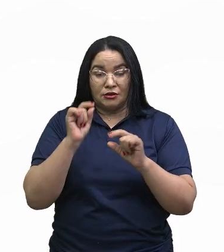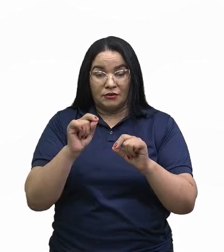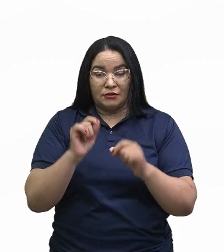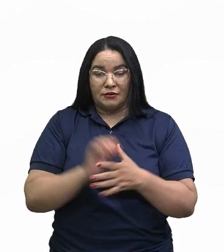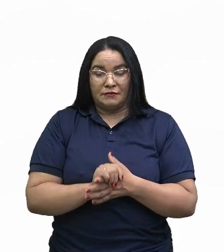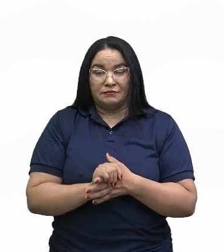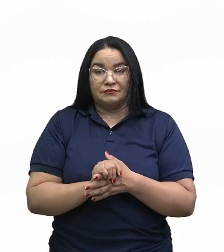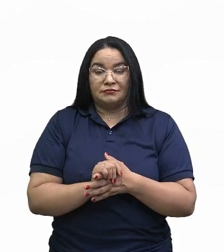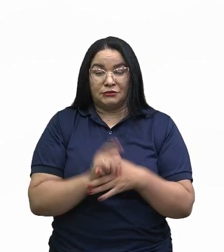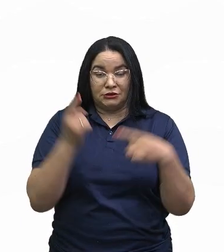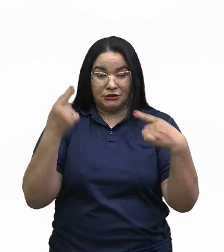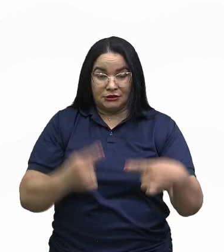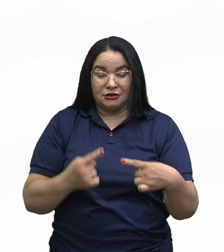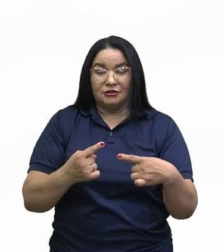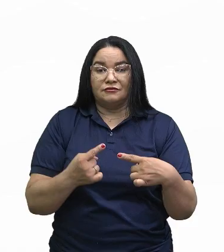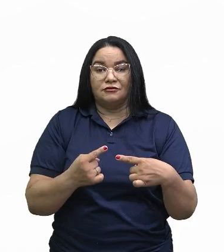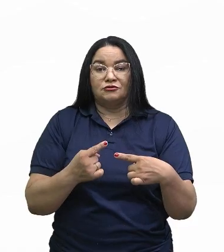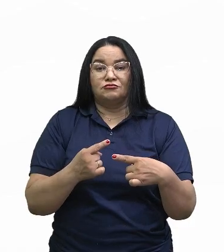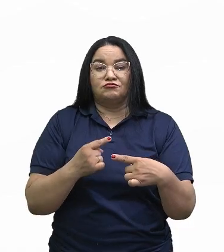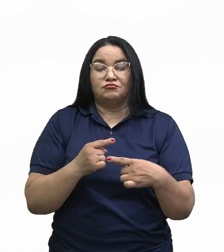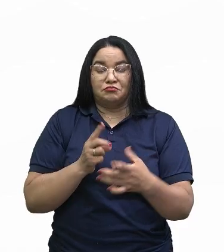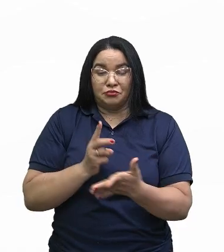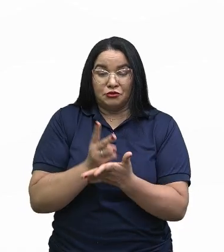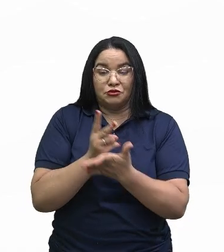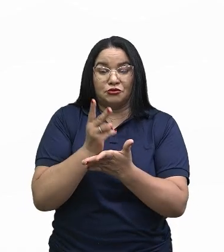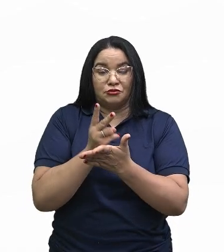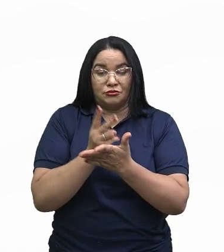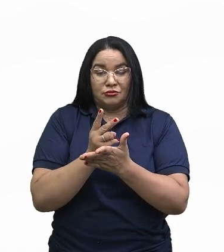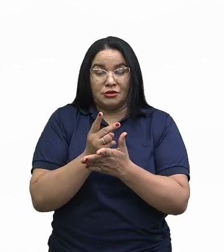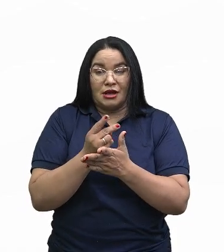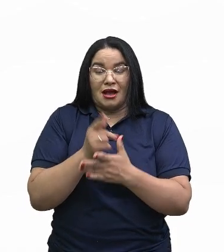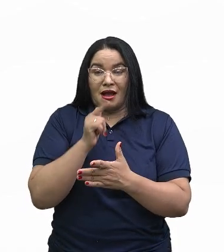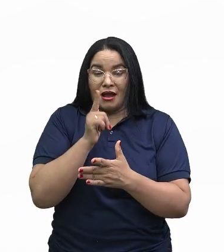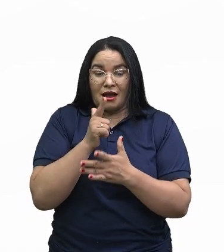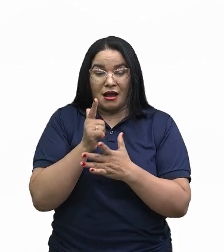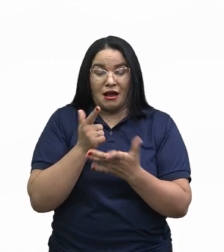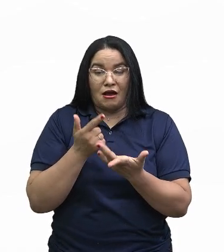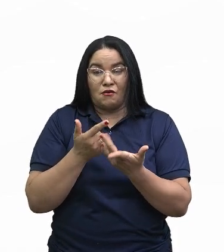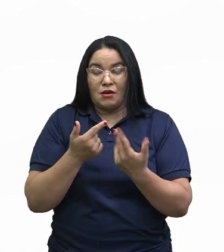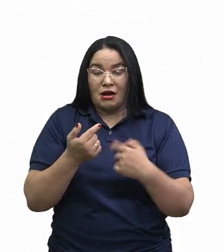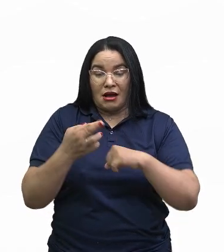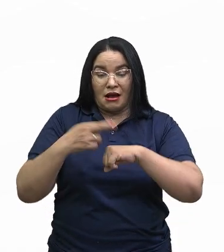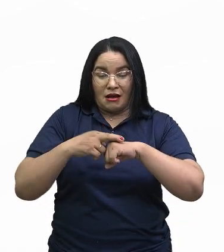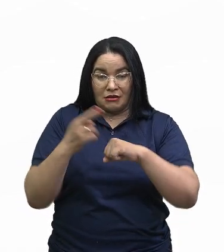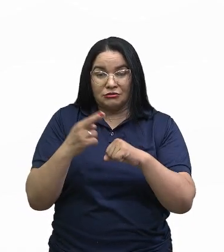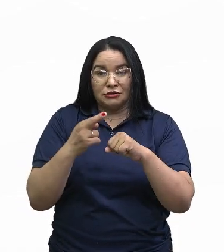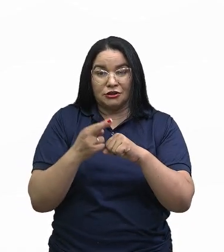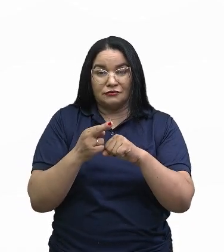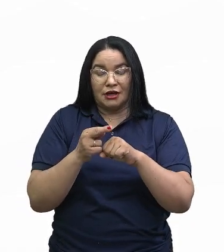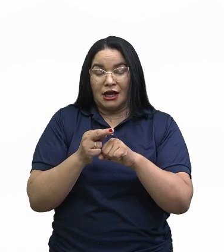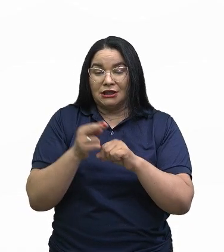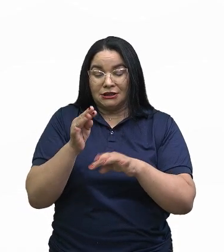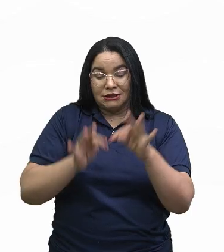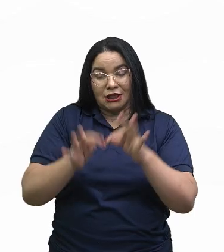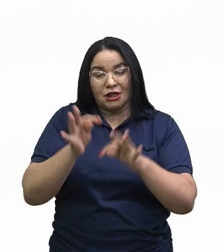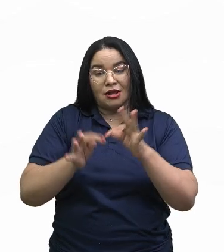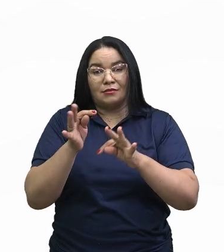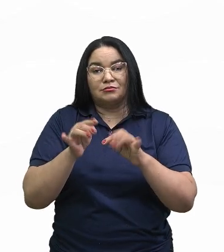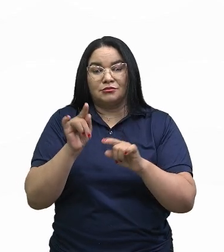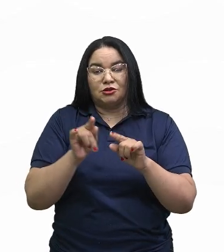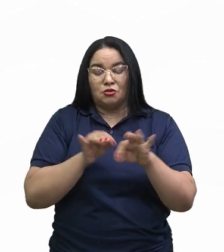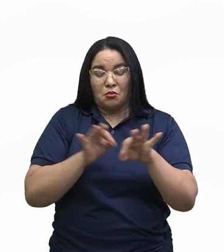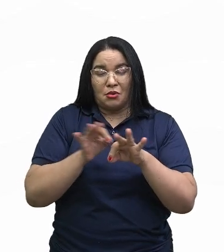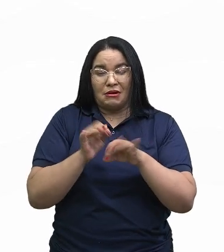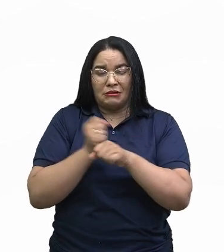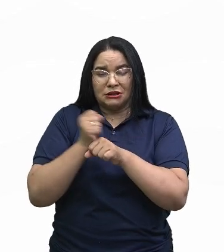aí os desafios continuam. Tratamento da água radioativa, que no caso, mesmo após vários anos aí, a